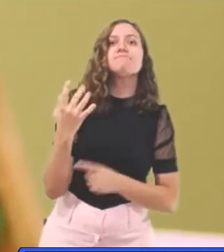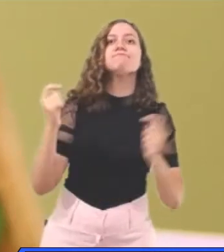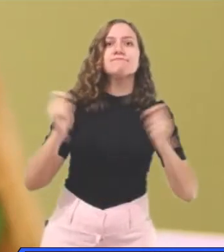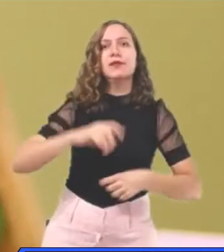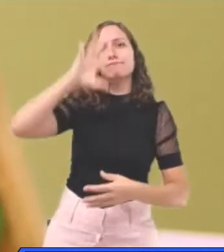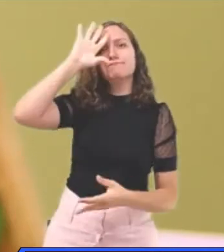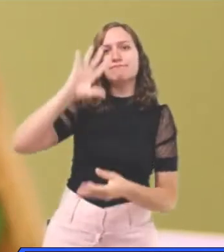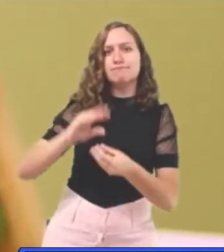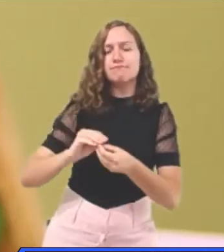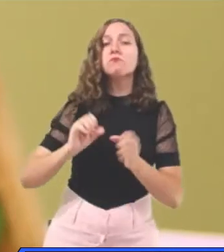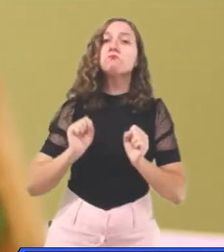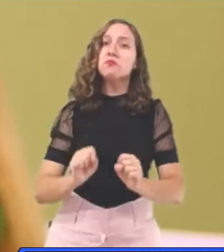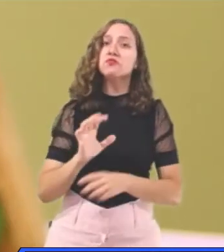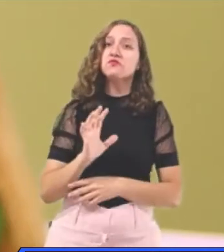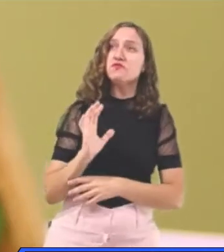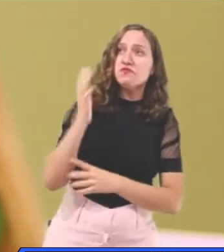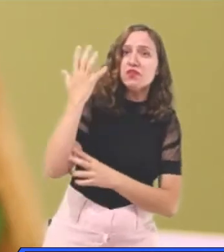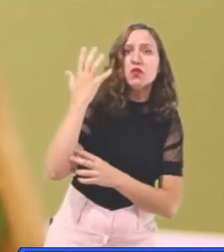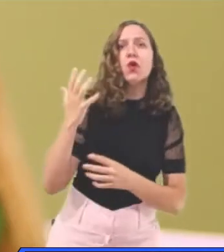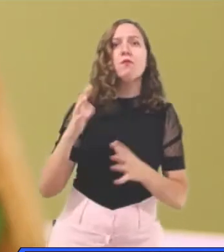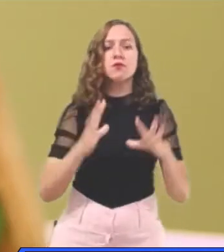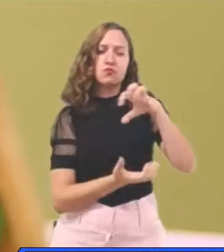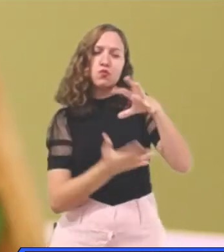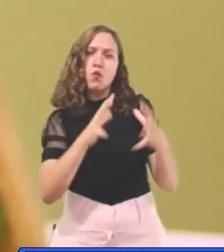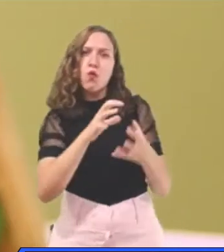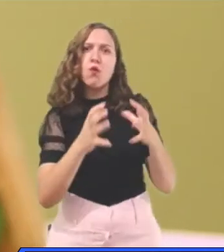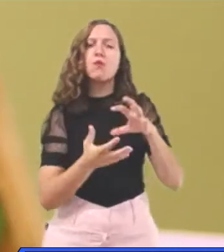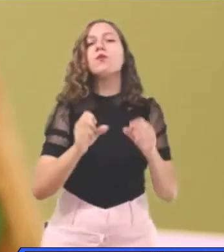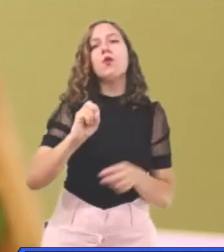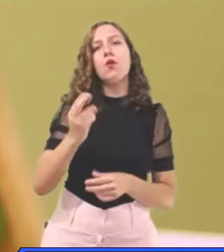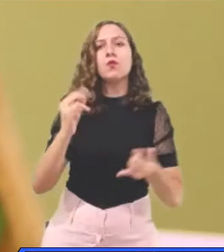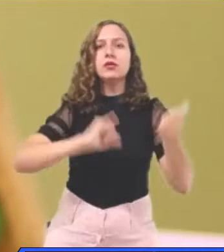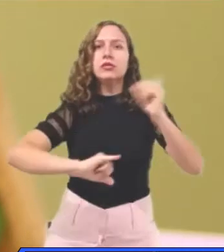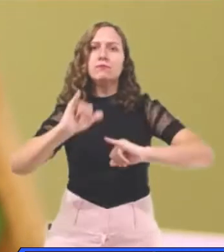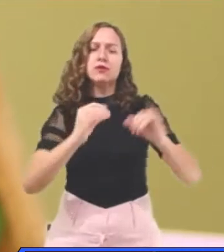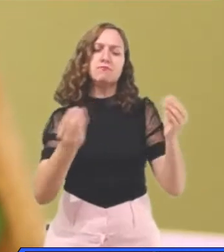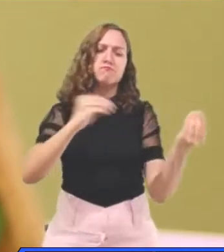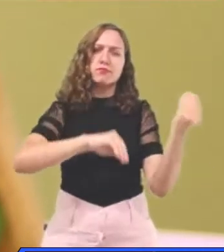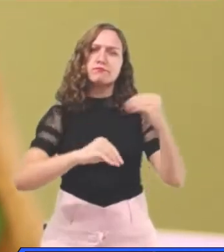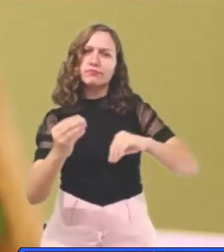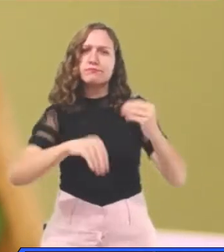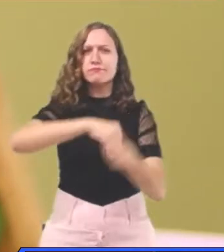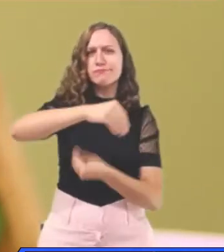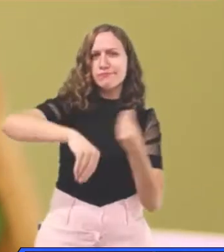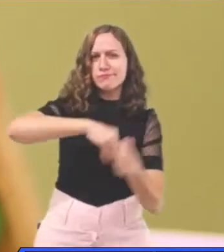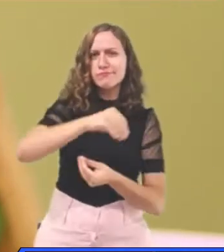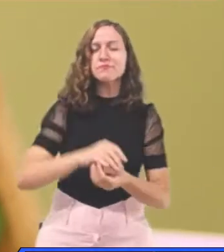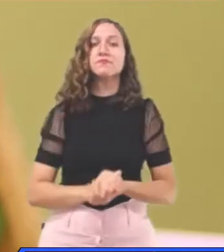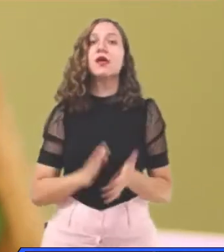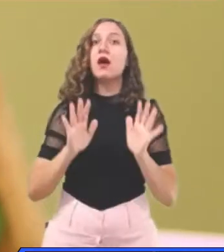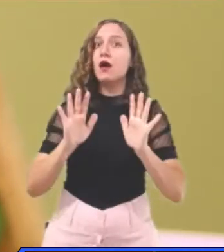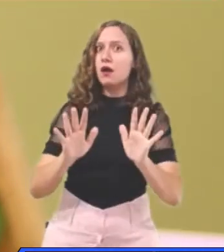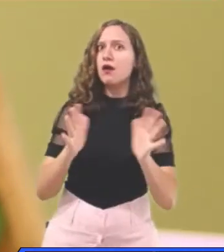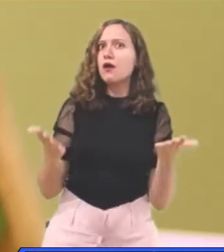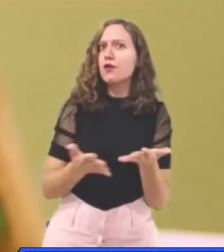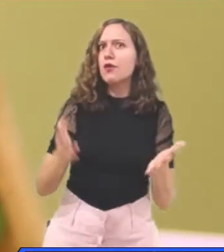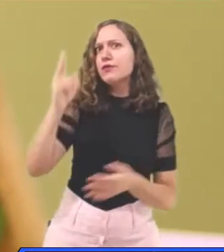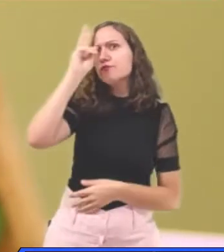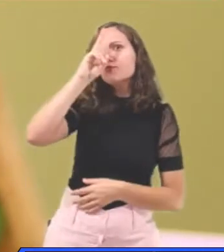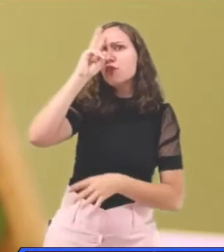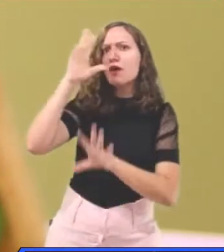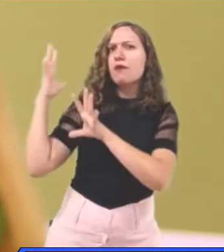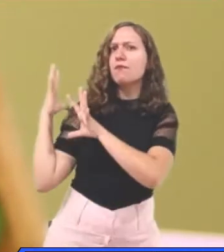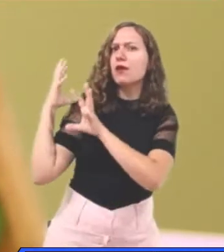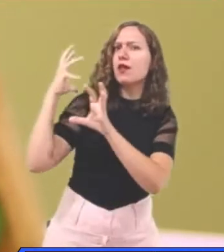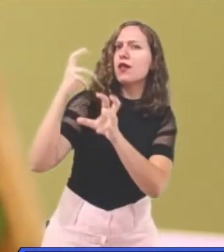quantitativamente, seja um fenômeno, um corpo ou uma substância. Vamos entender um pouco da história. De